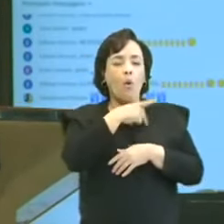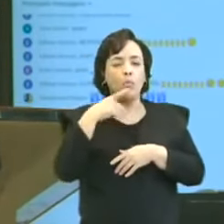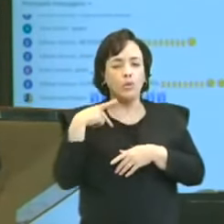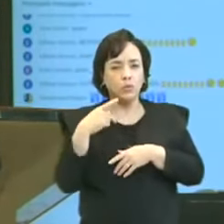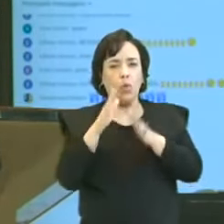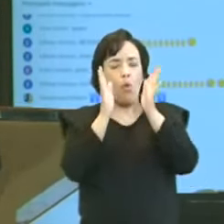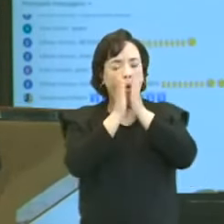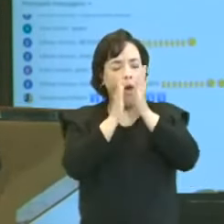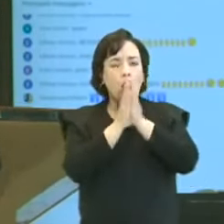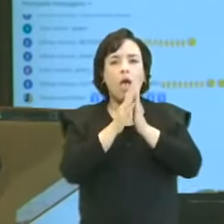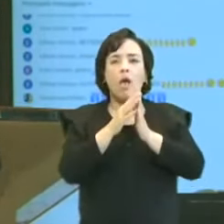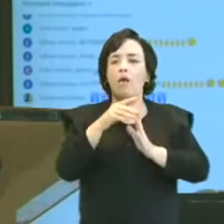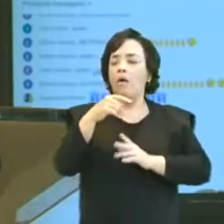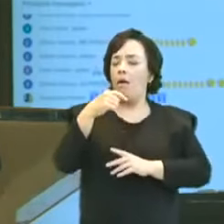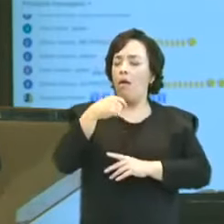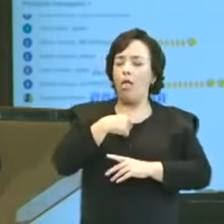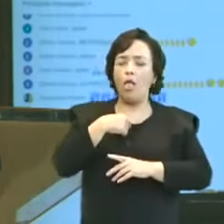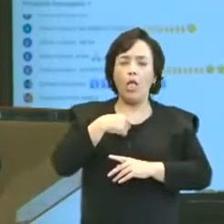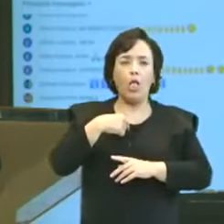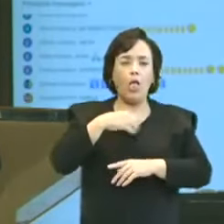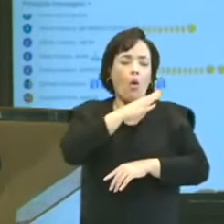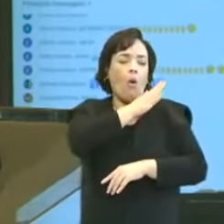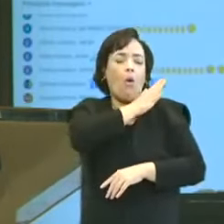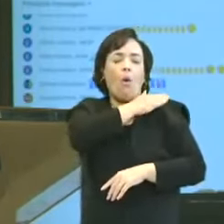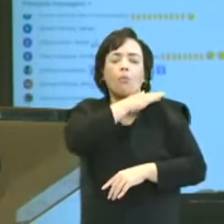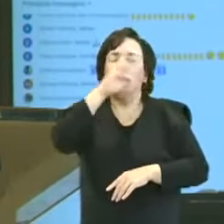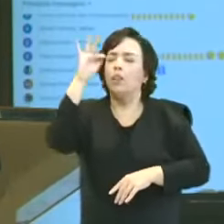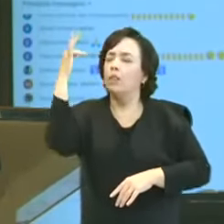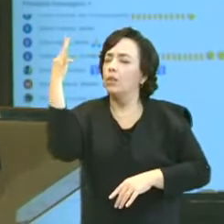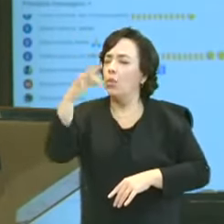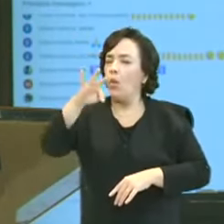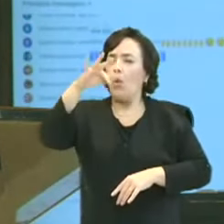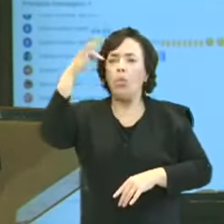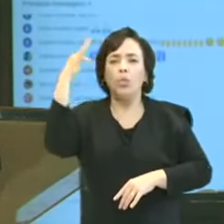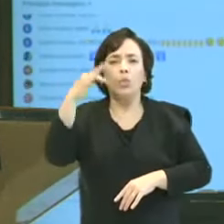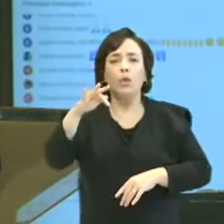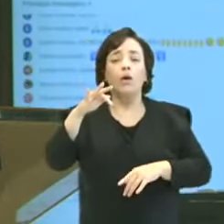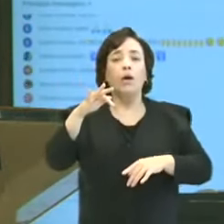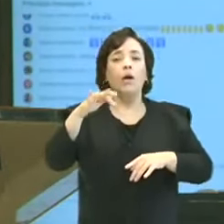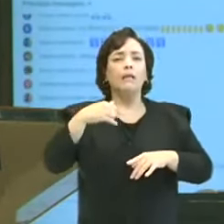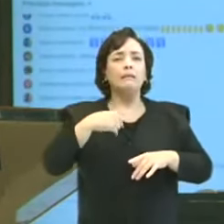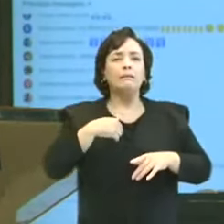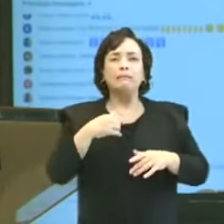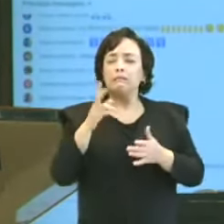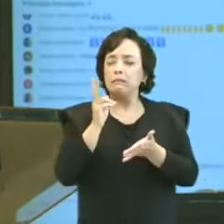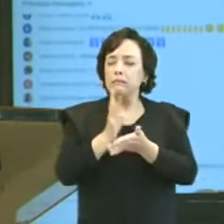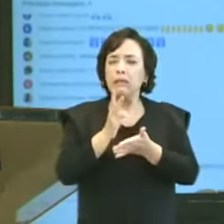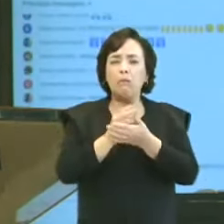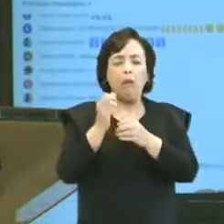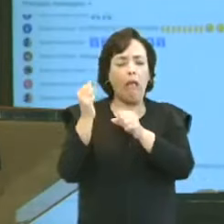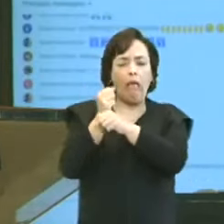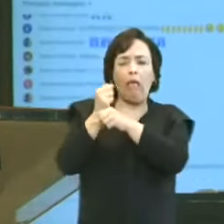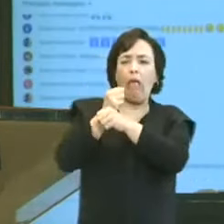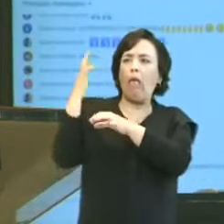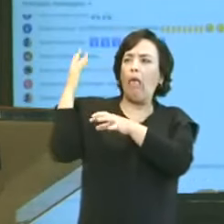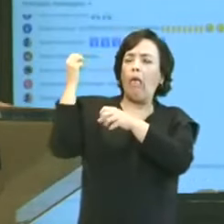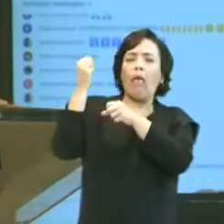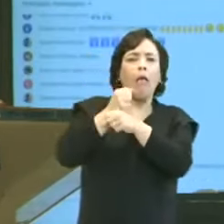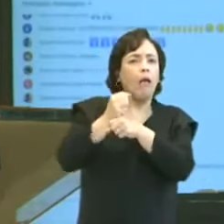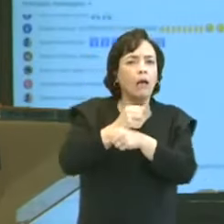oração, eu estava com muita dor no ombro esquerdo. Essa dor me acompanha há anos. Só que